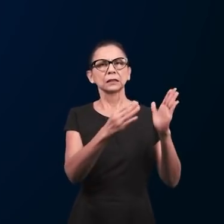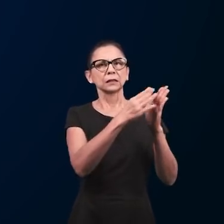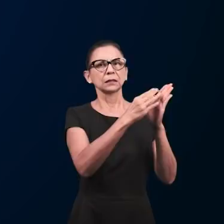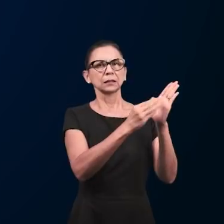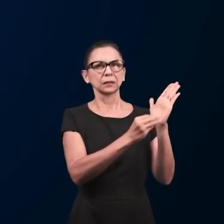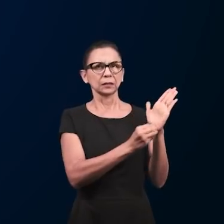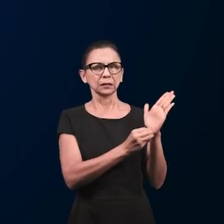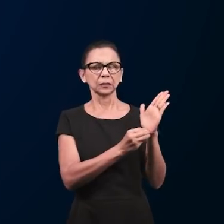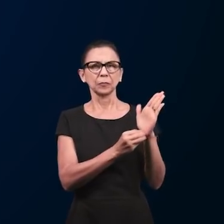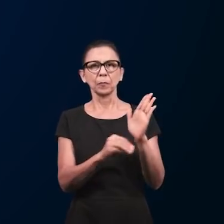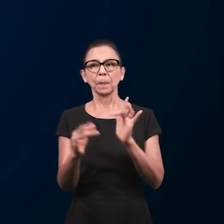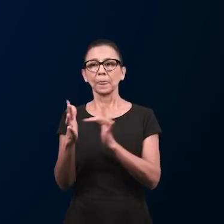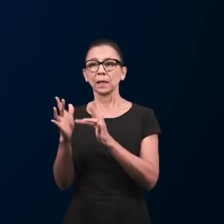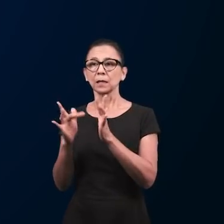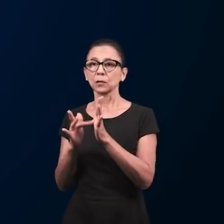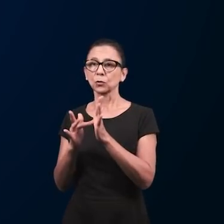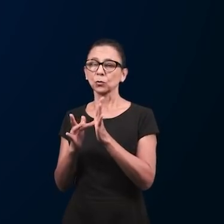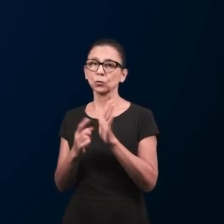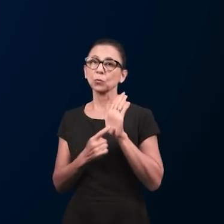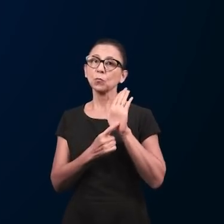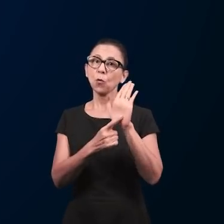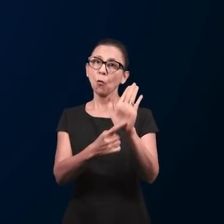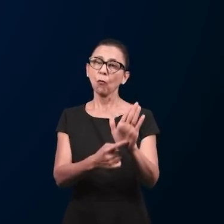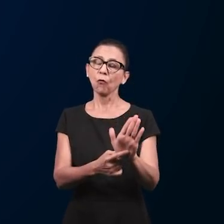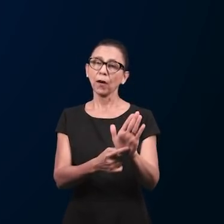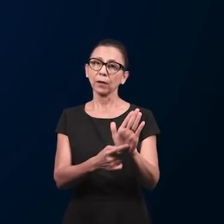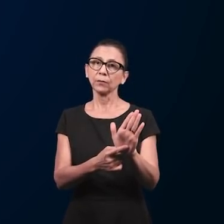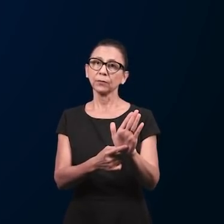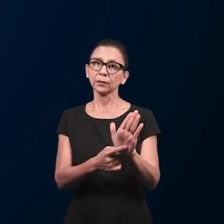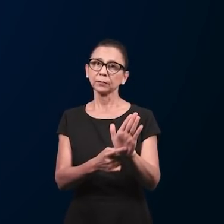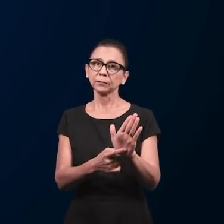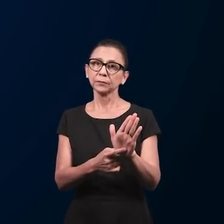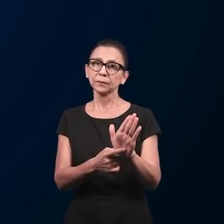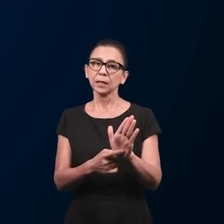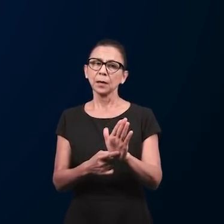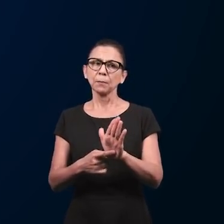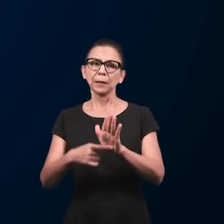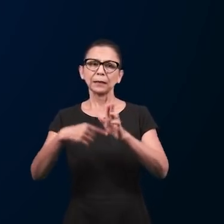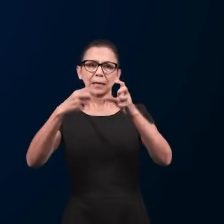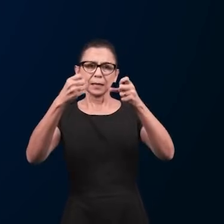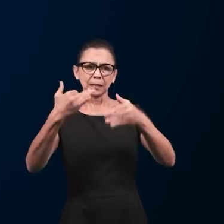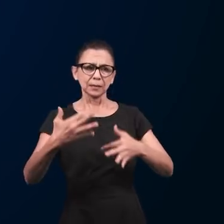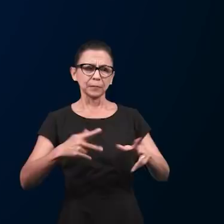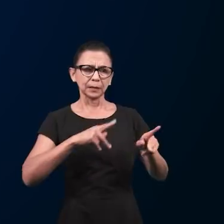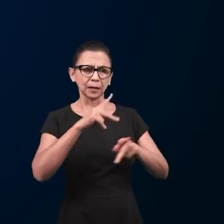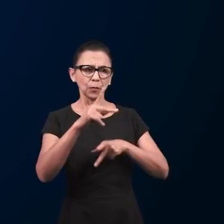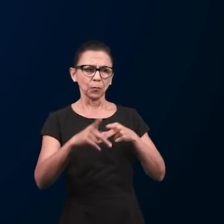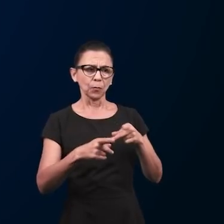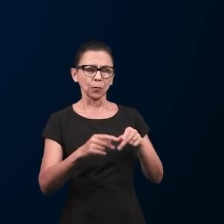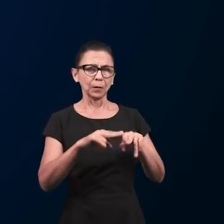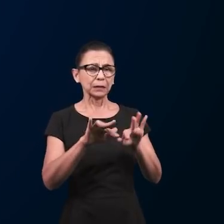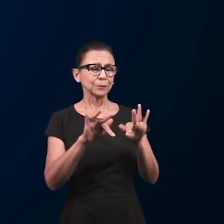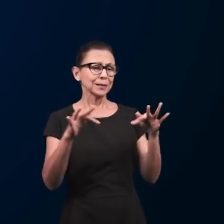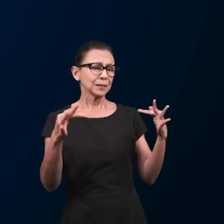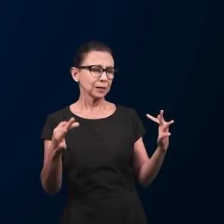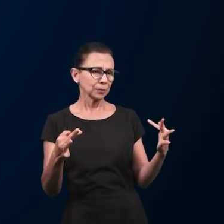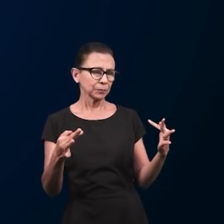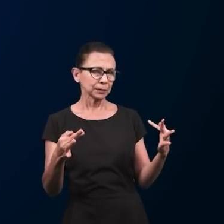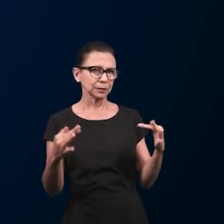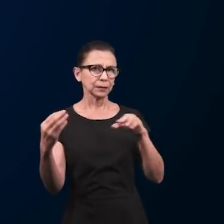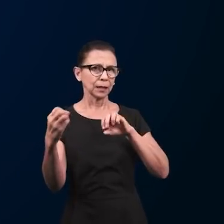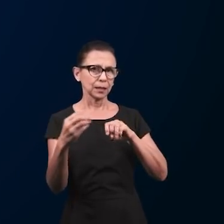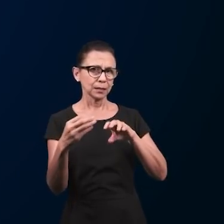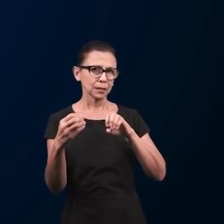alegorias apresentadas por Jesus sob forma de narração para dar entendimento ao povo do que ele queria